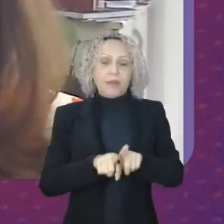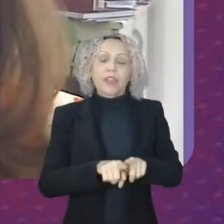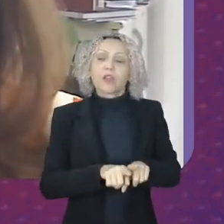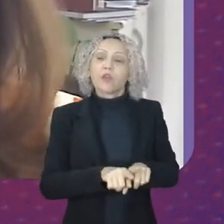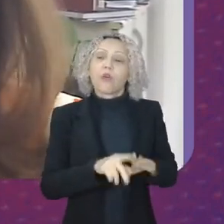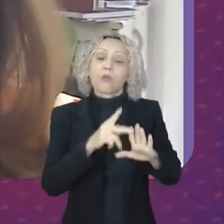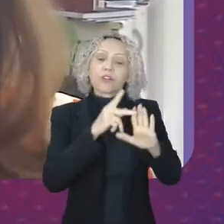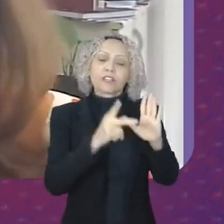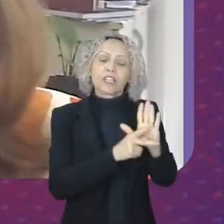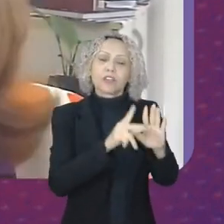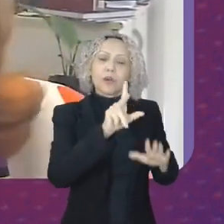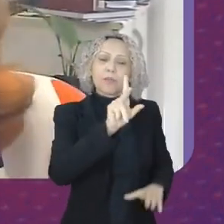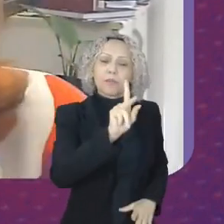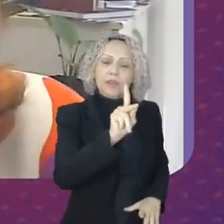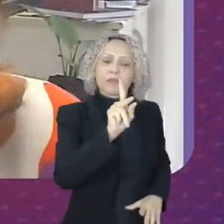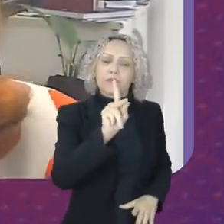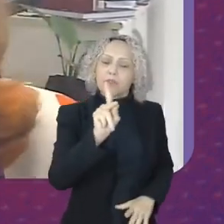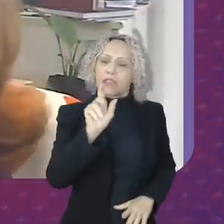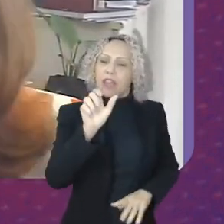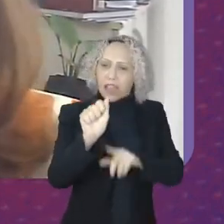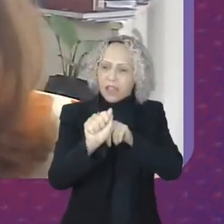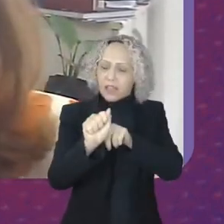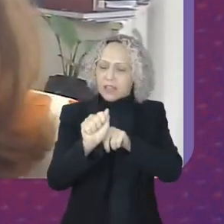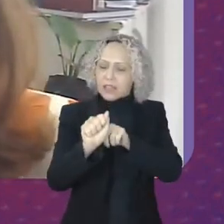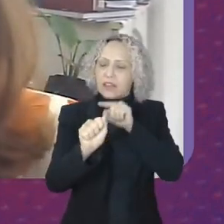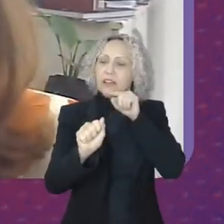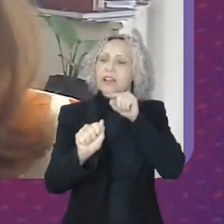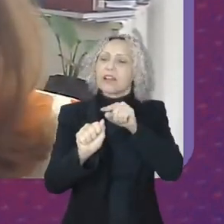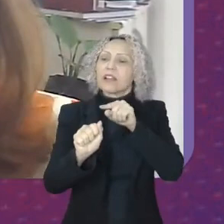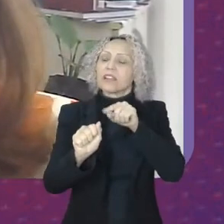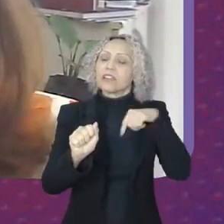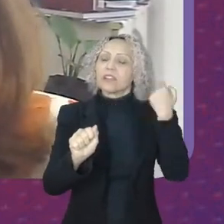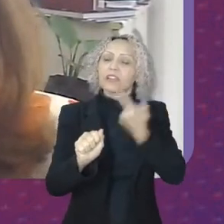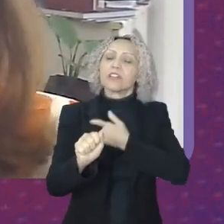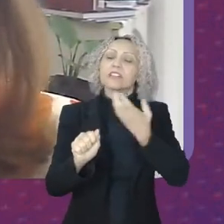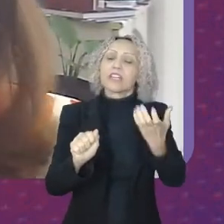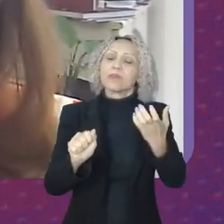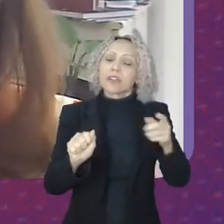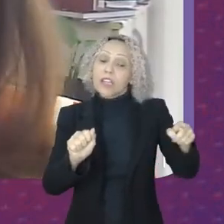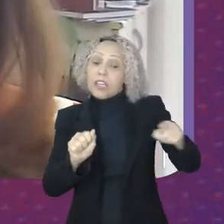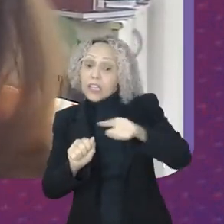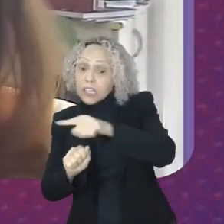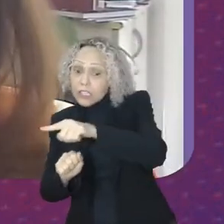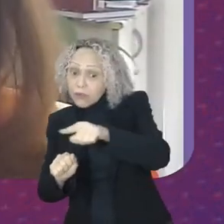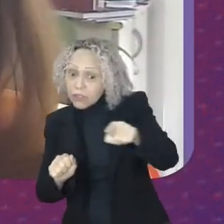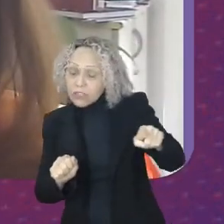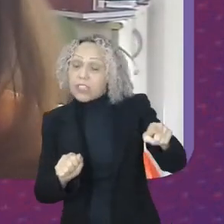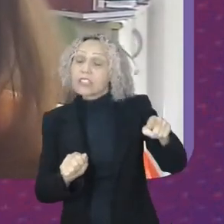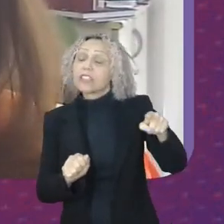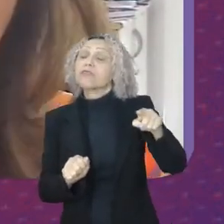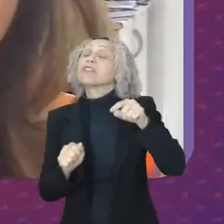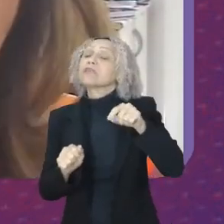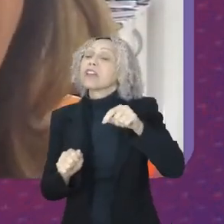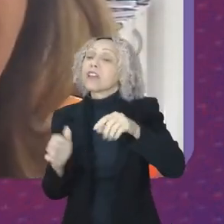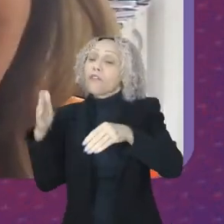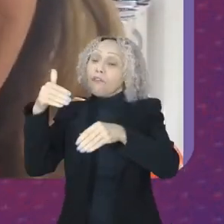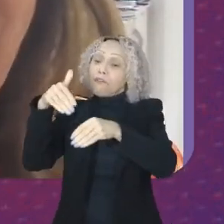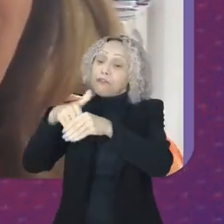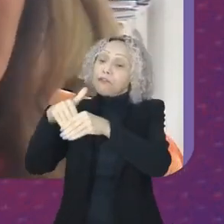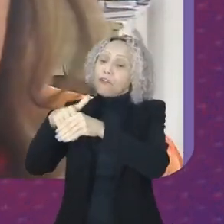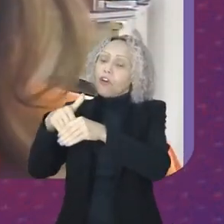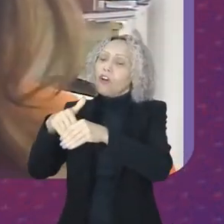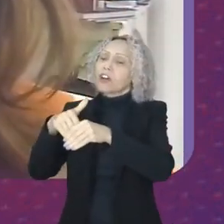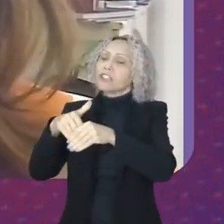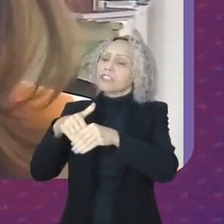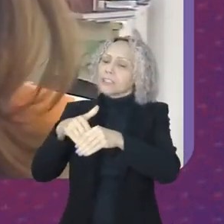movimento do Ministério das Mulheres, queremos que vocês votem nas ações das mulheres, nos programas das mulheres. Companheiras,